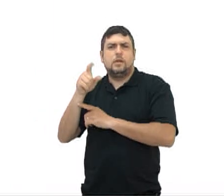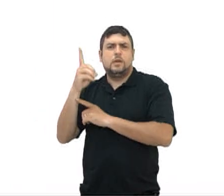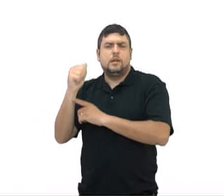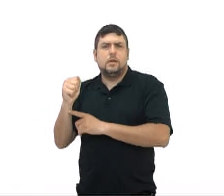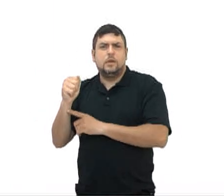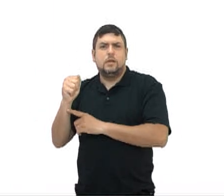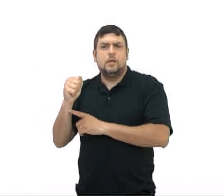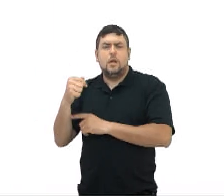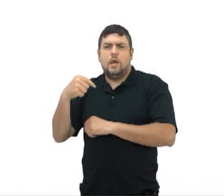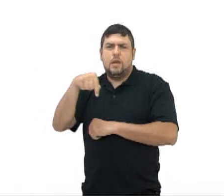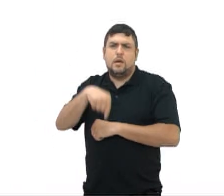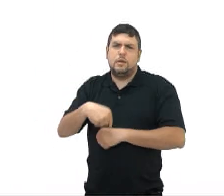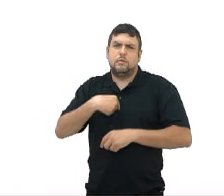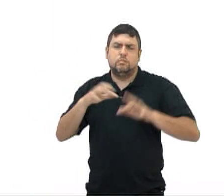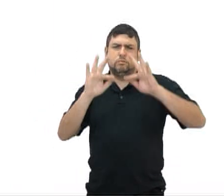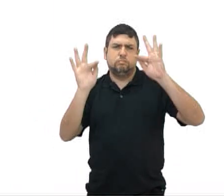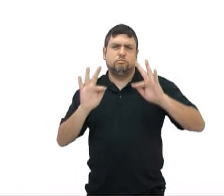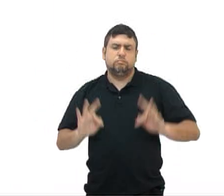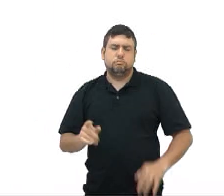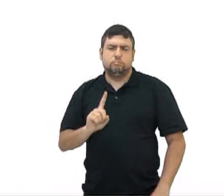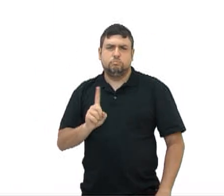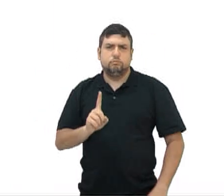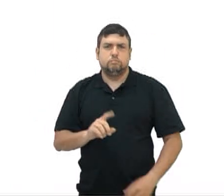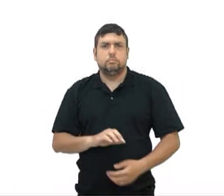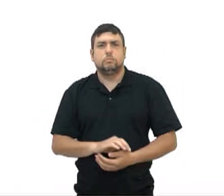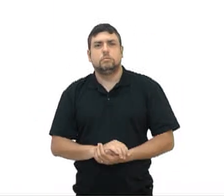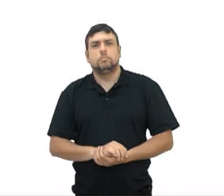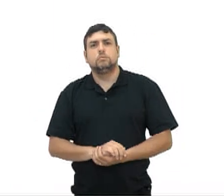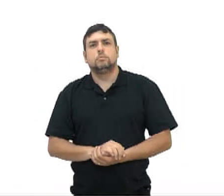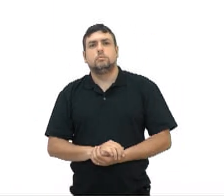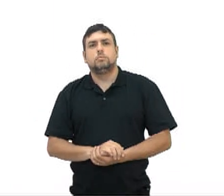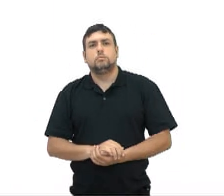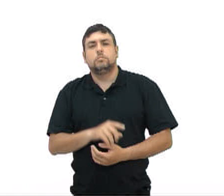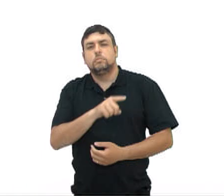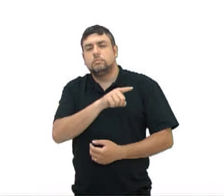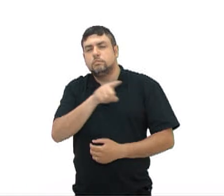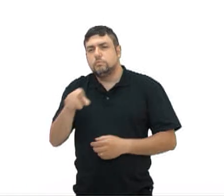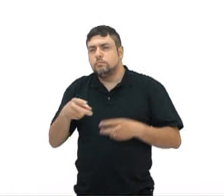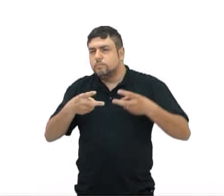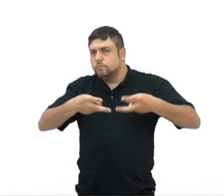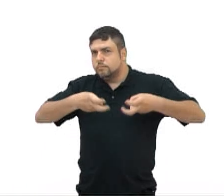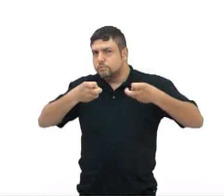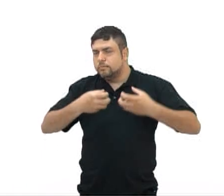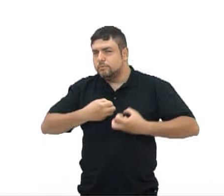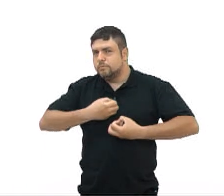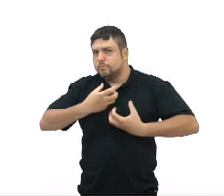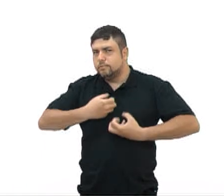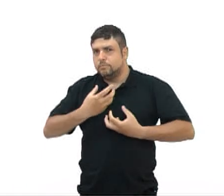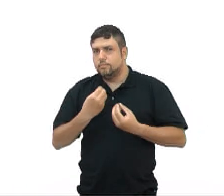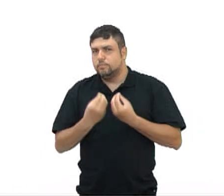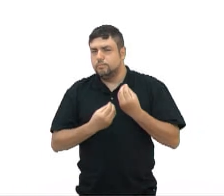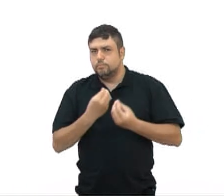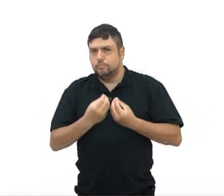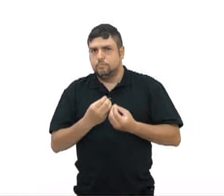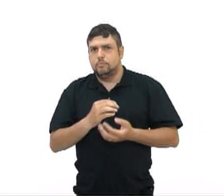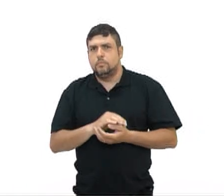Passárgada, aqui eu não sou feliz. Então eu gostaria que vocês analisassem essa pequena parte e vissem